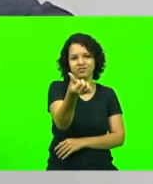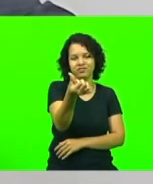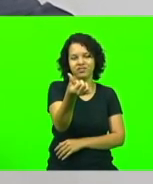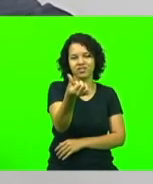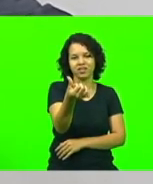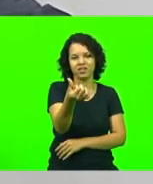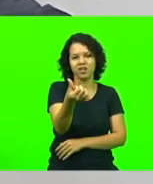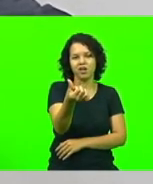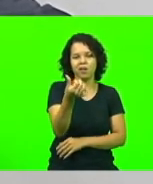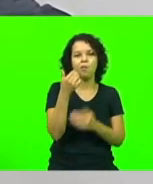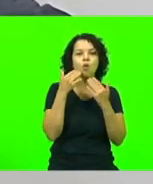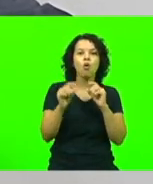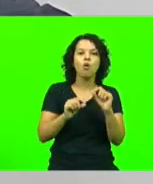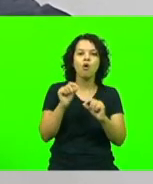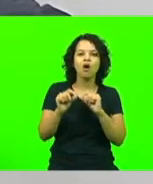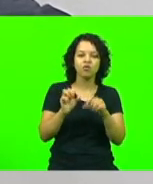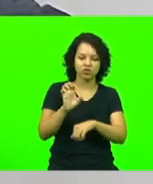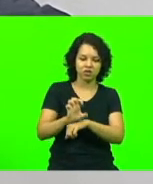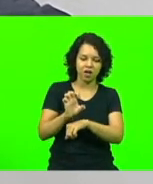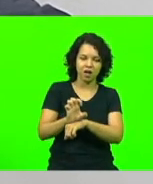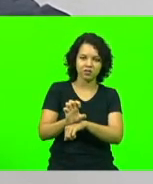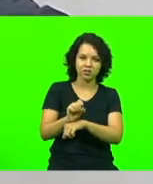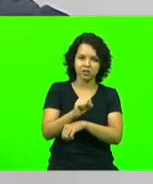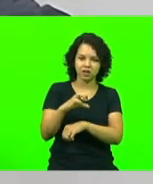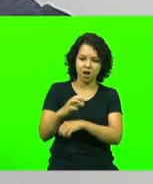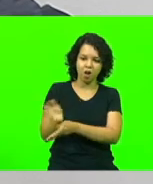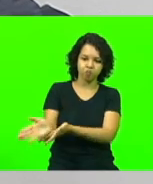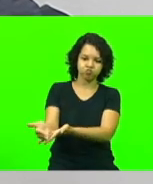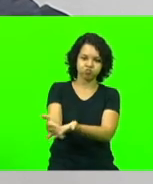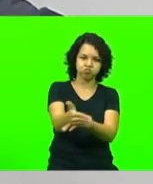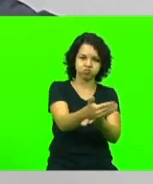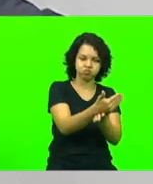Quer dizer que o Estado de Santa Catarina ele está